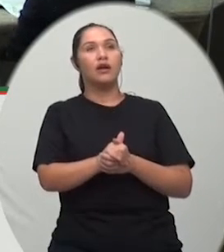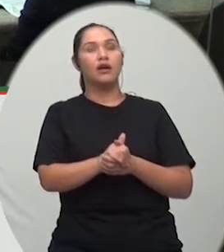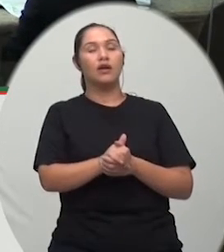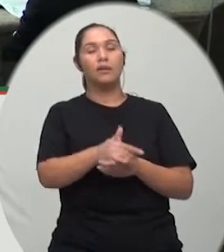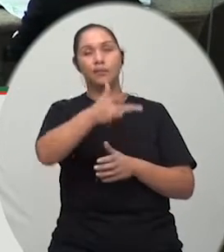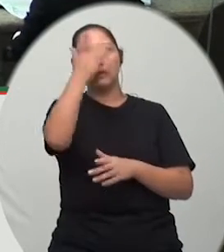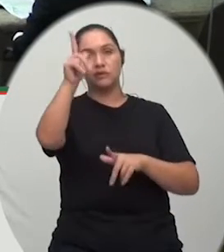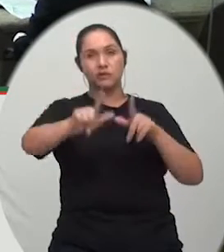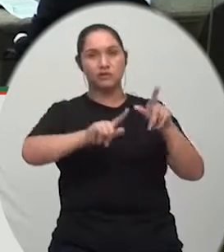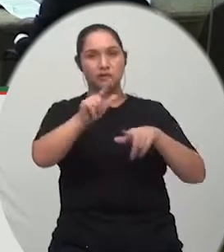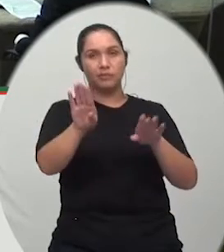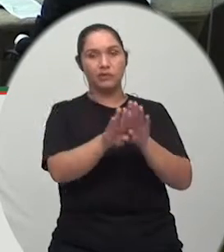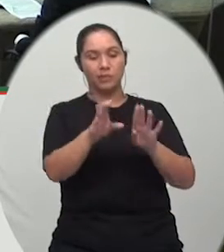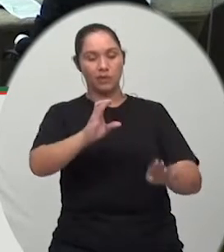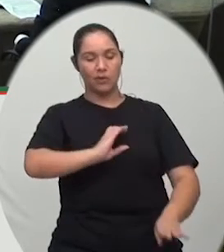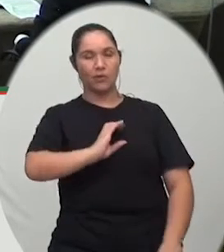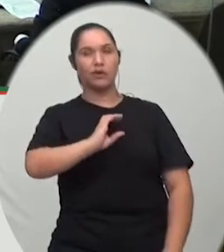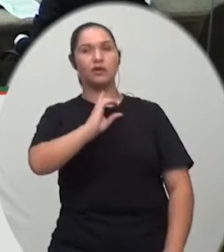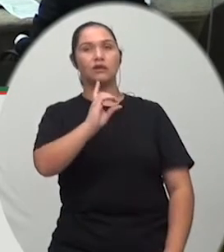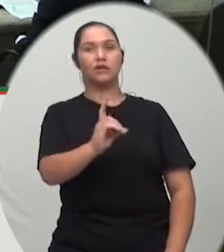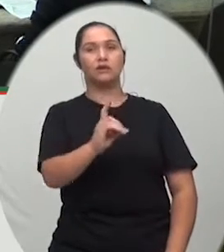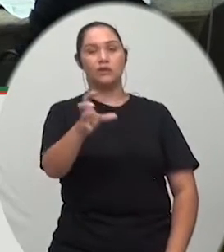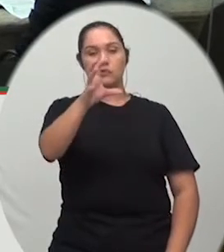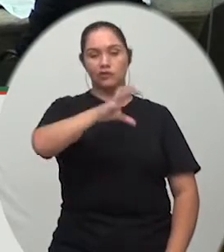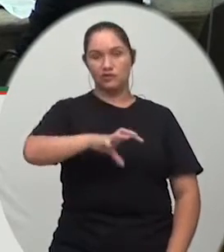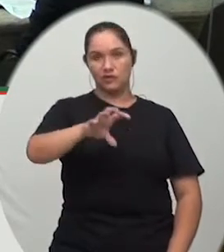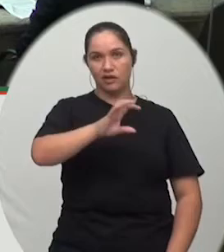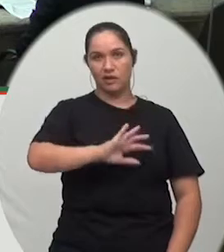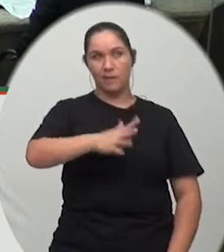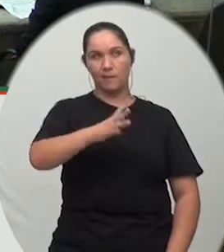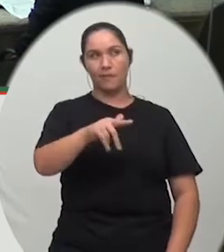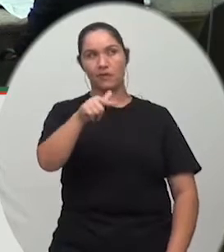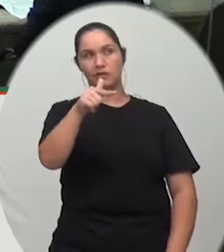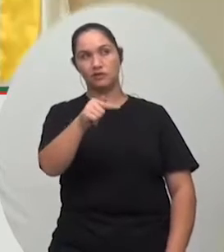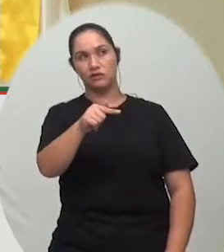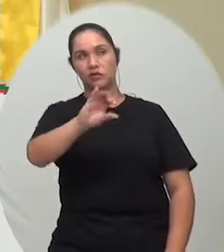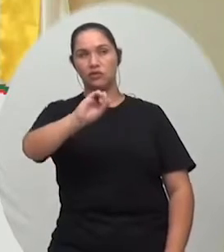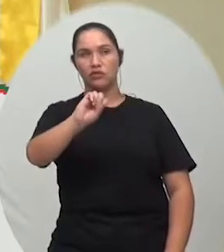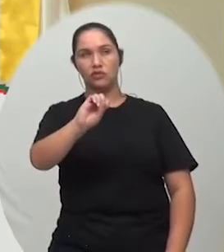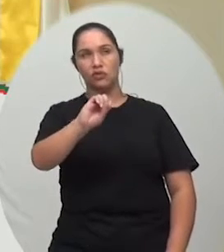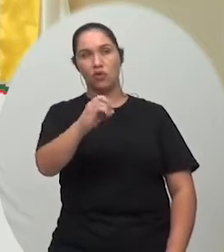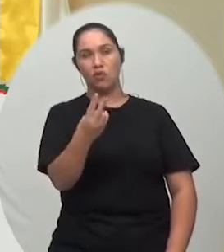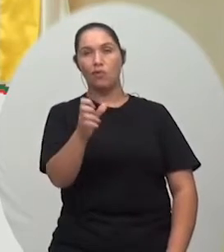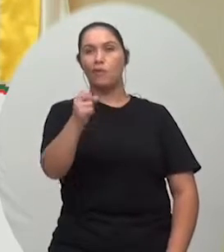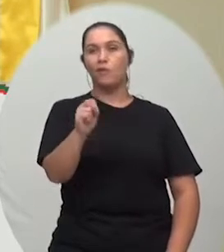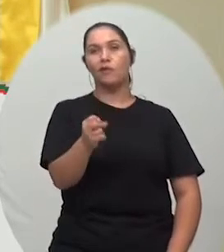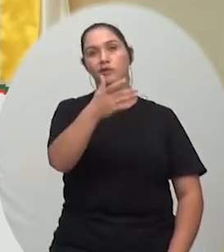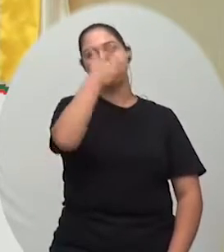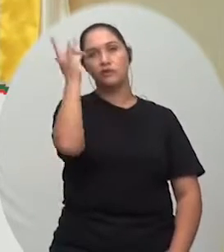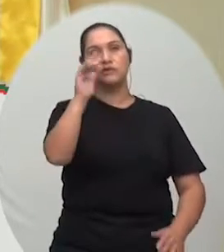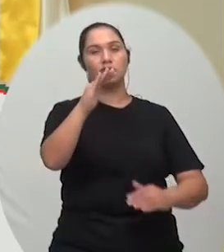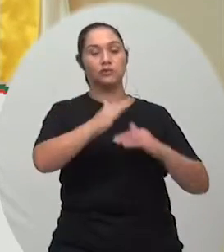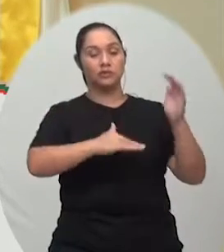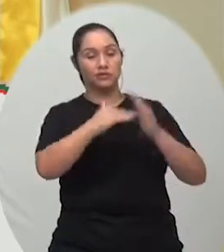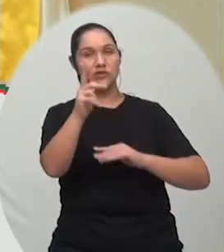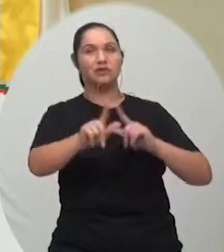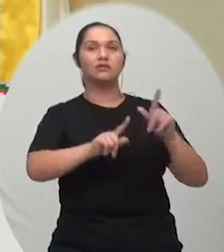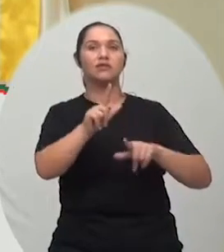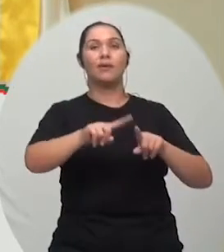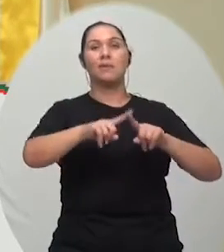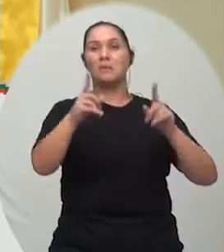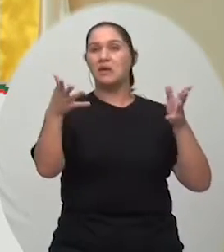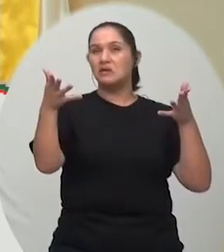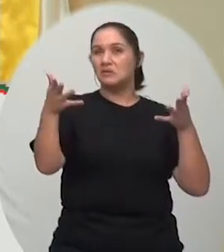coordenador geral, uma média de 7, 8 funcionários. Infelizmente, hoje,